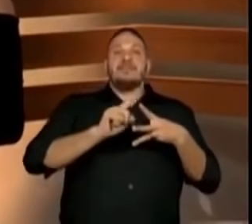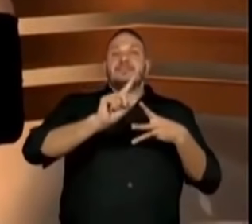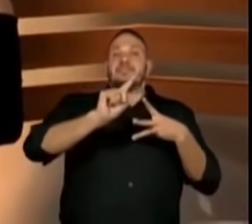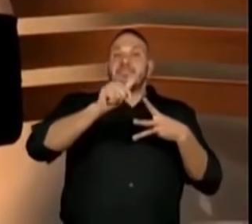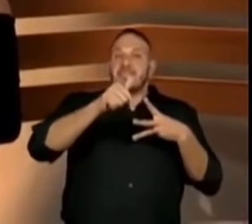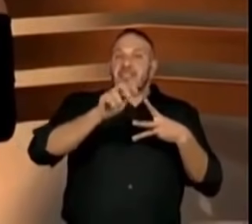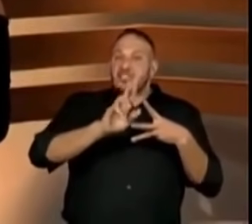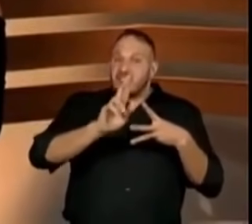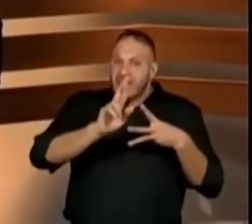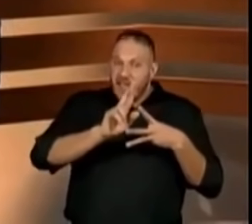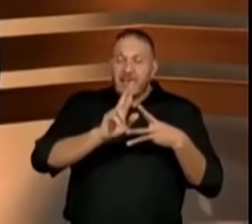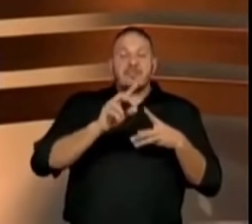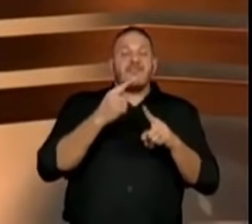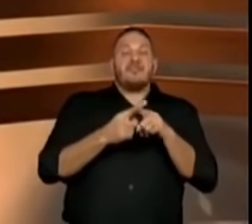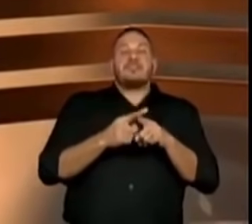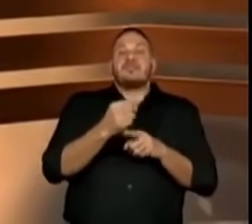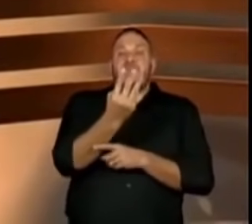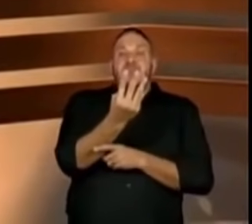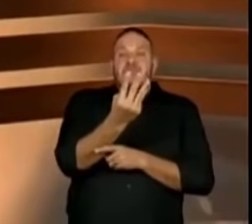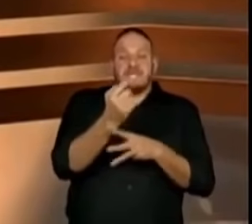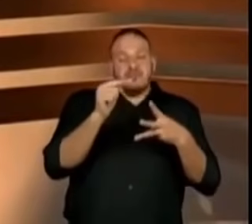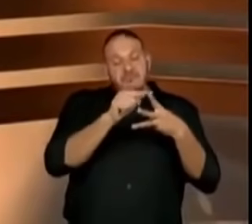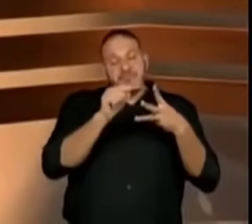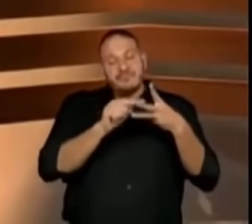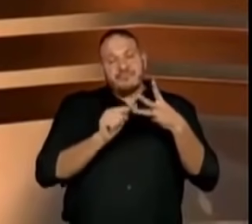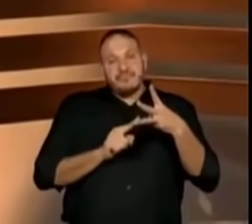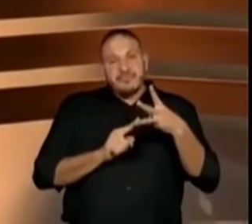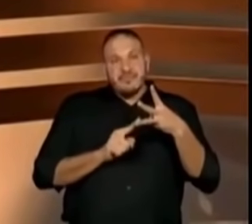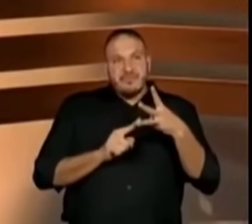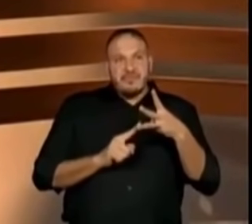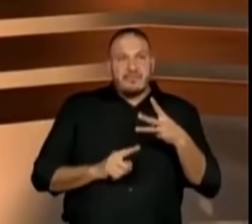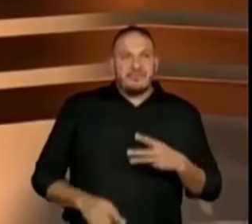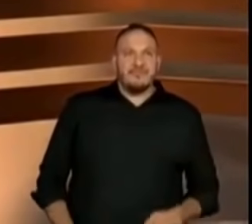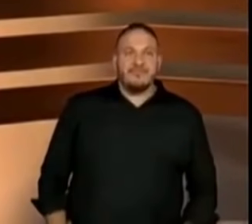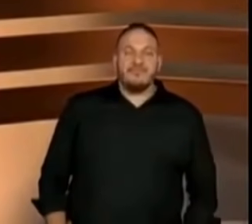e multiplicar por 3, certo? Vamos lá?